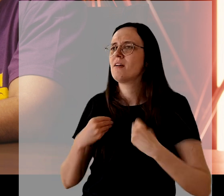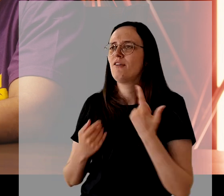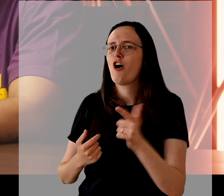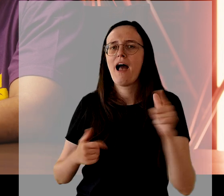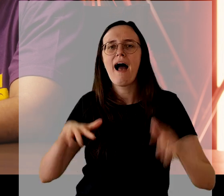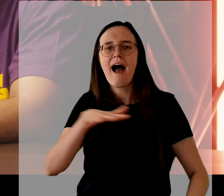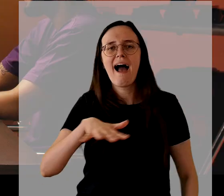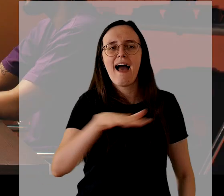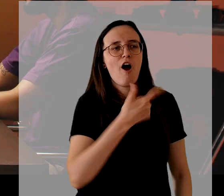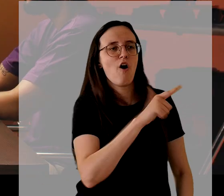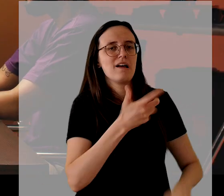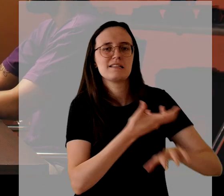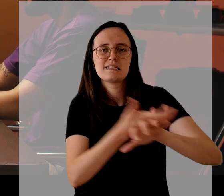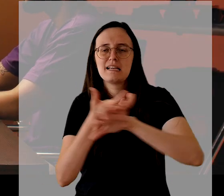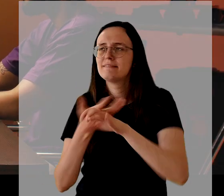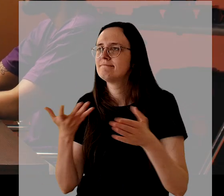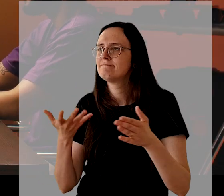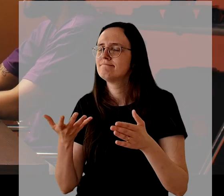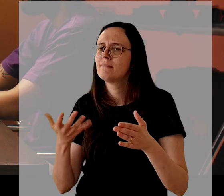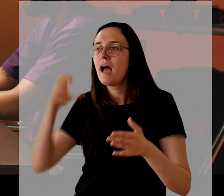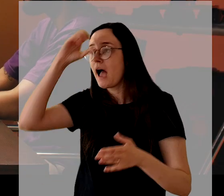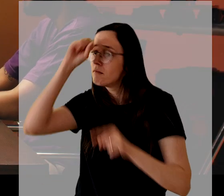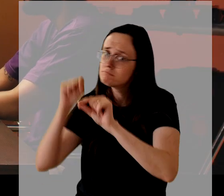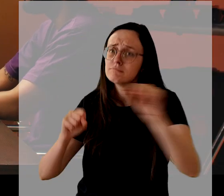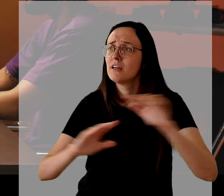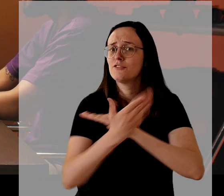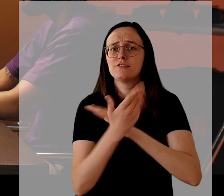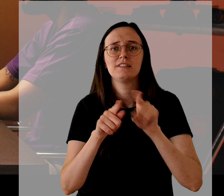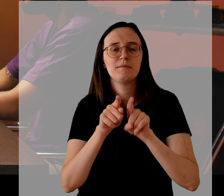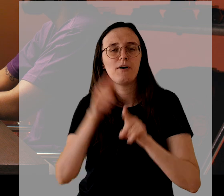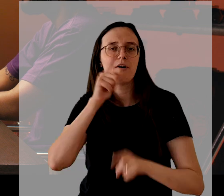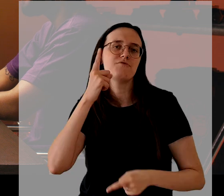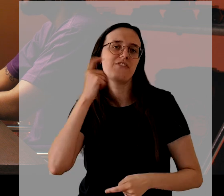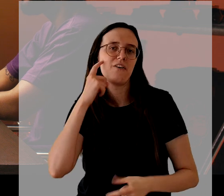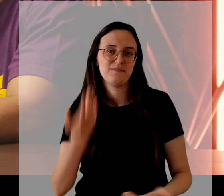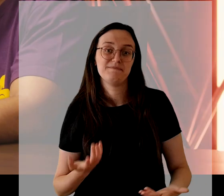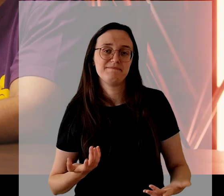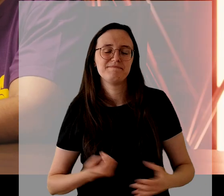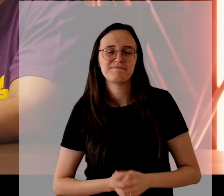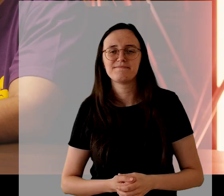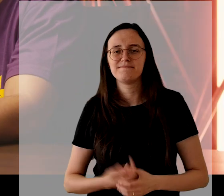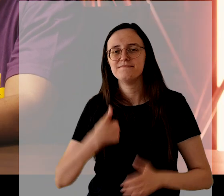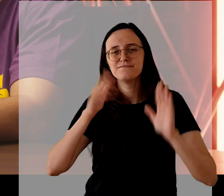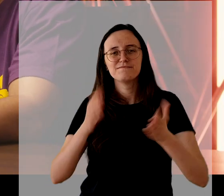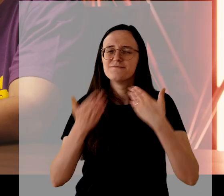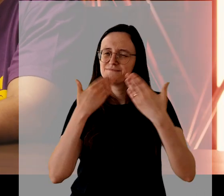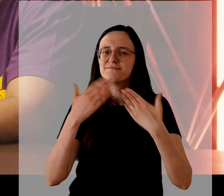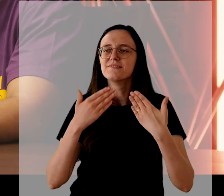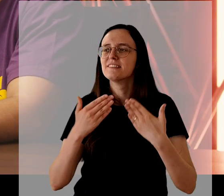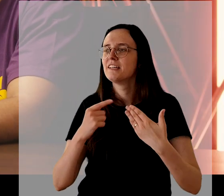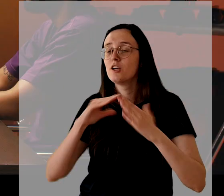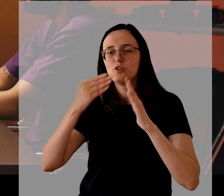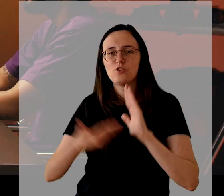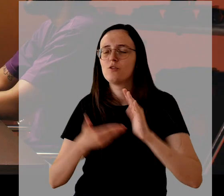outras matérias, vá aprender as outras matérias, que isso vai te ajudar muito a fazer som, né? Como a gente começou aqui, tá tudo